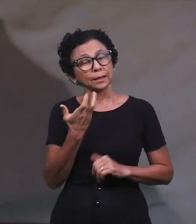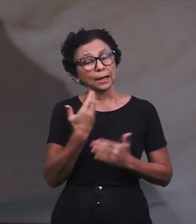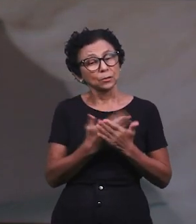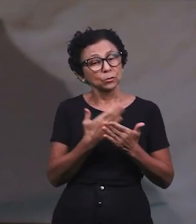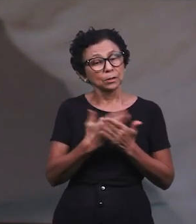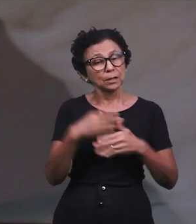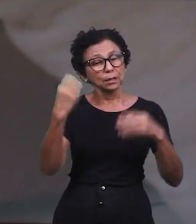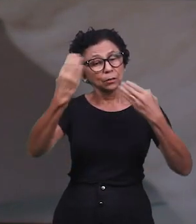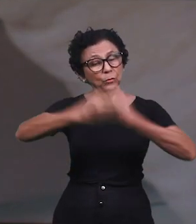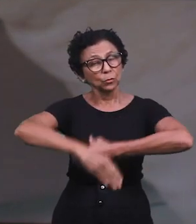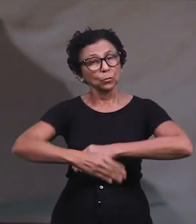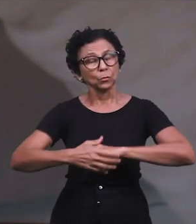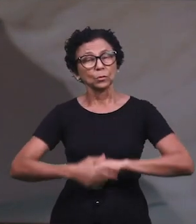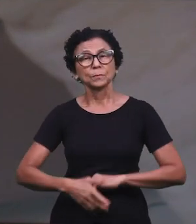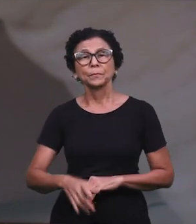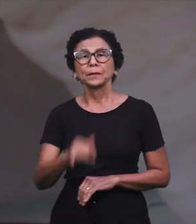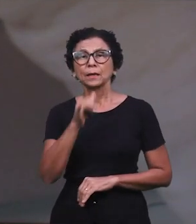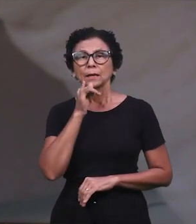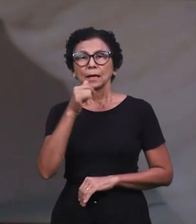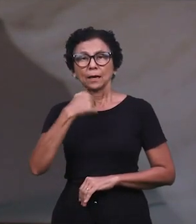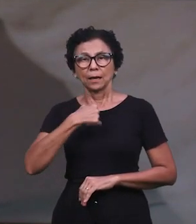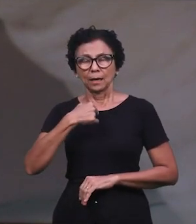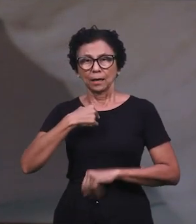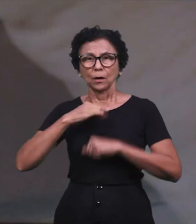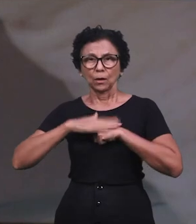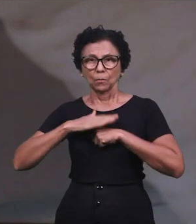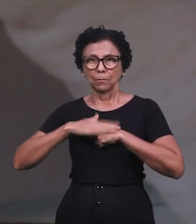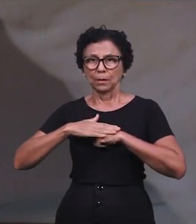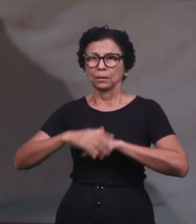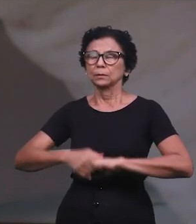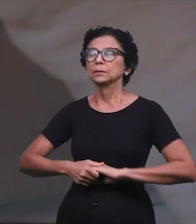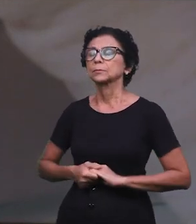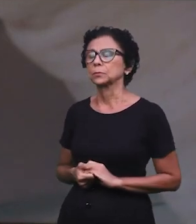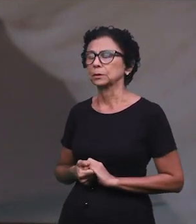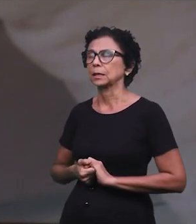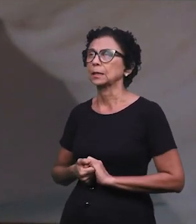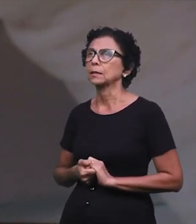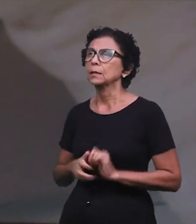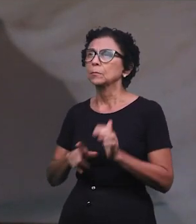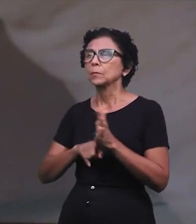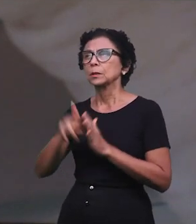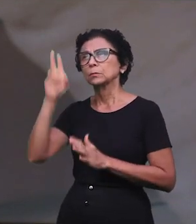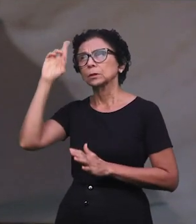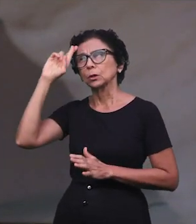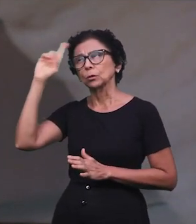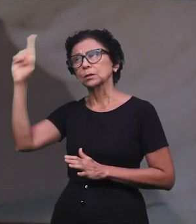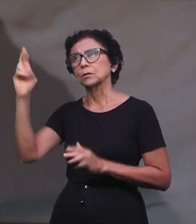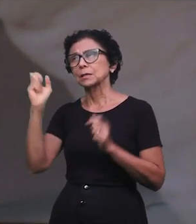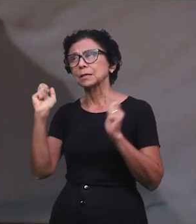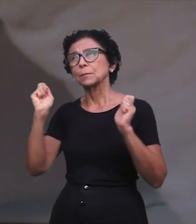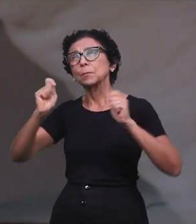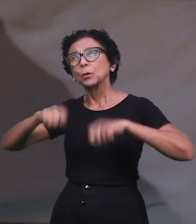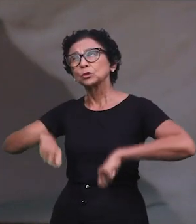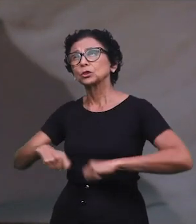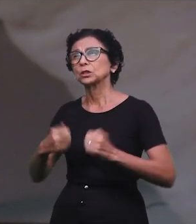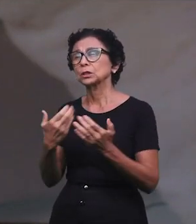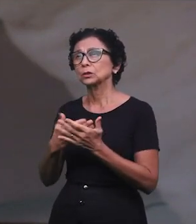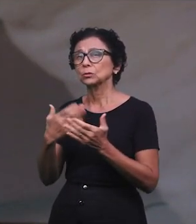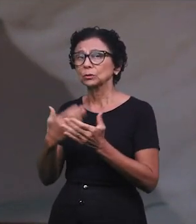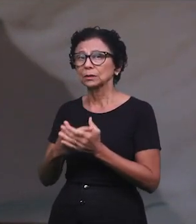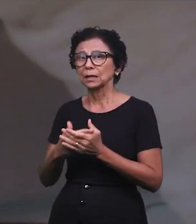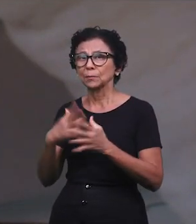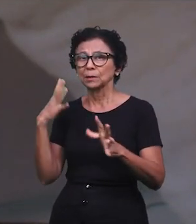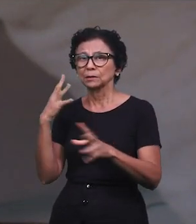o curso de Ciências Contábeis, obviamente com a direção do Senhor em tudo, né? Mas já pensando no concurso de